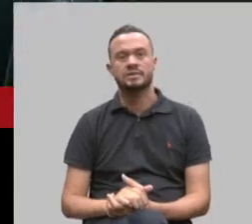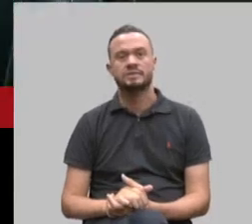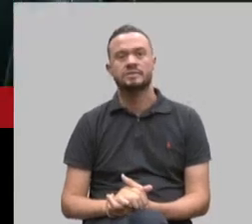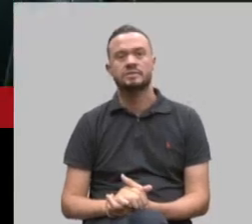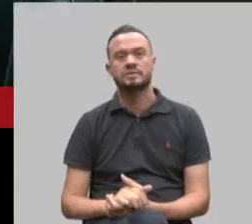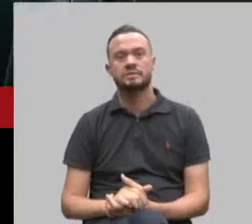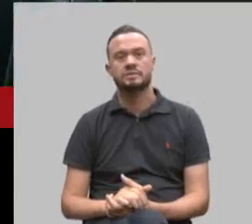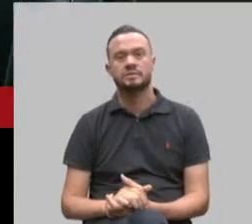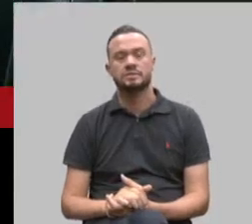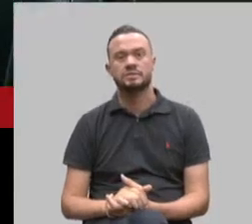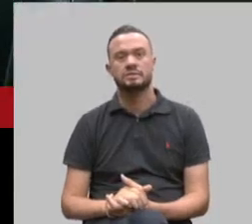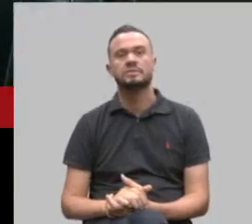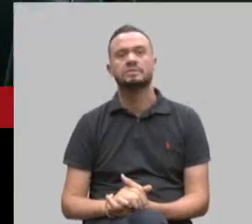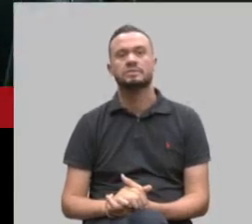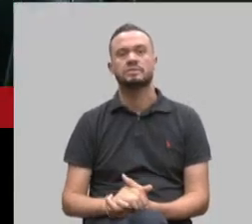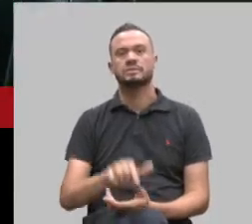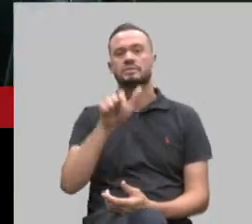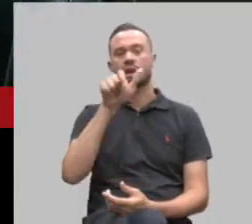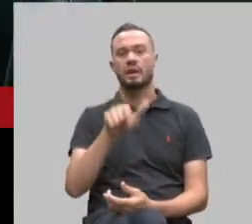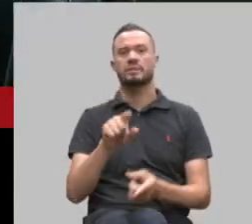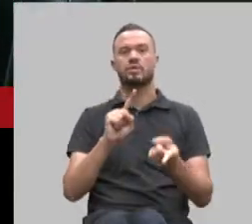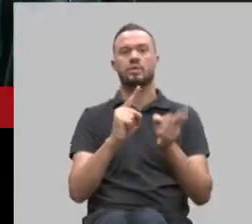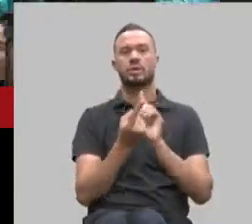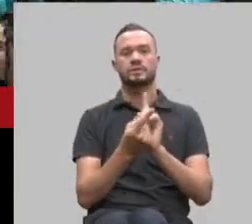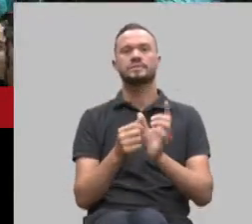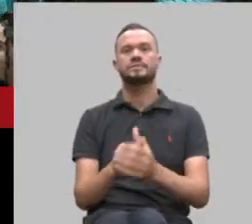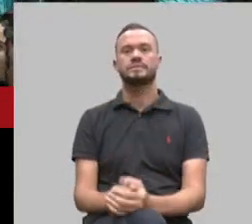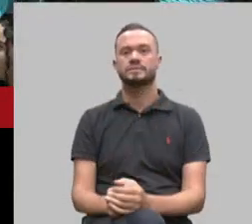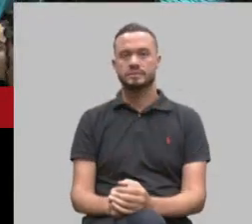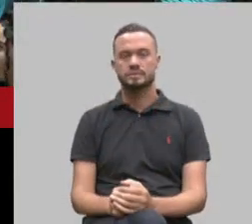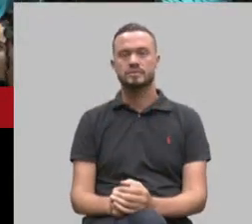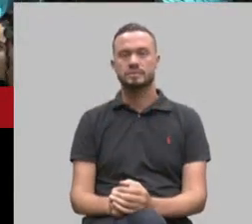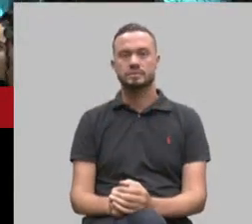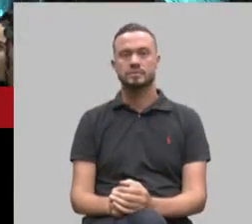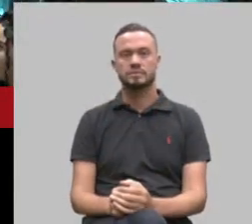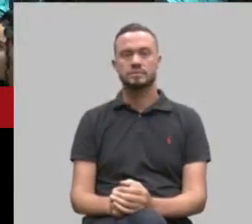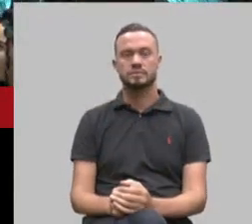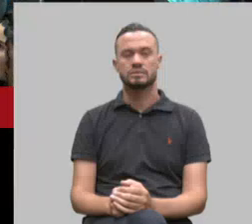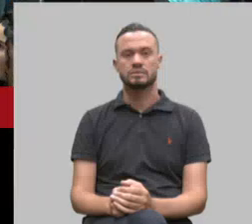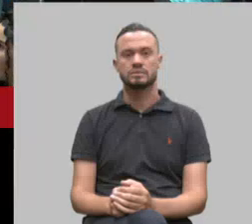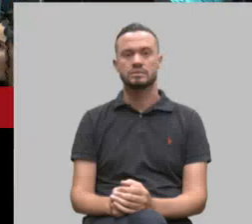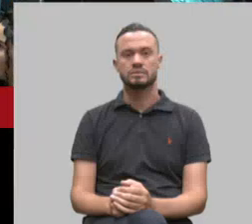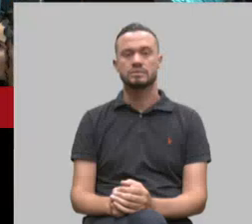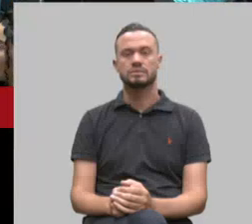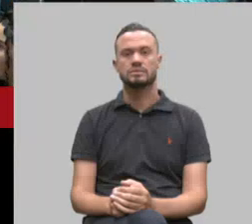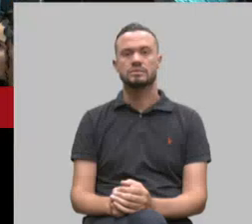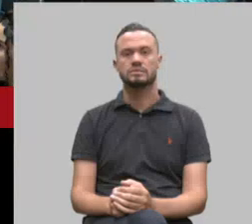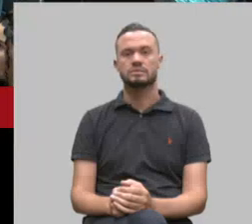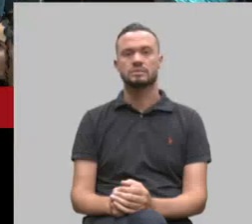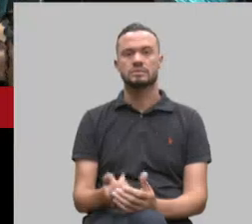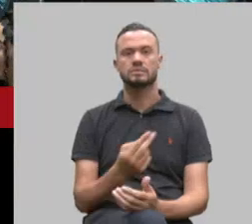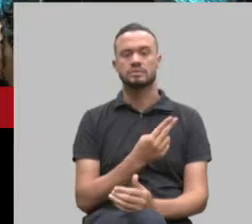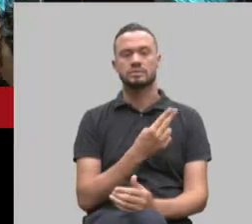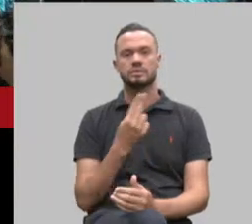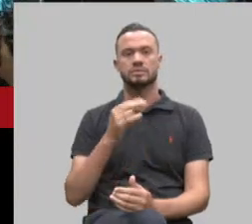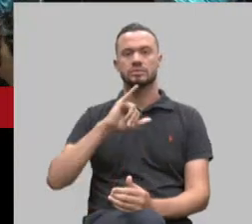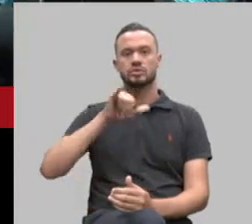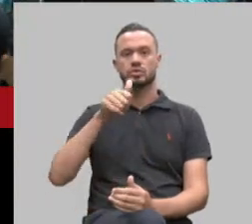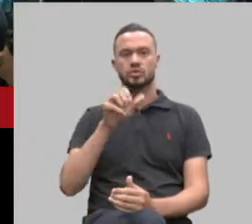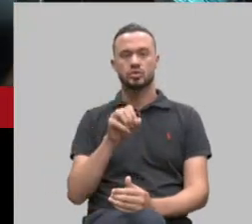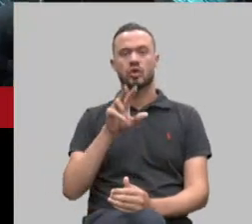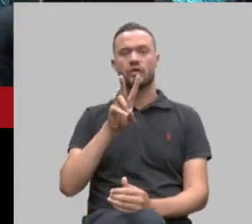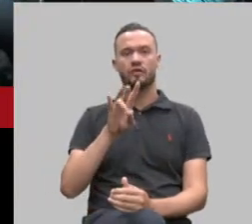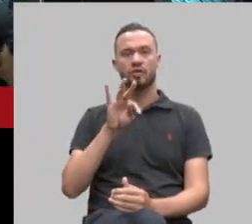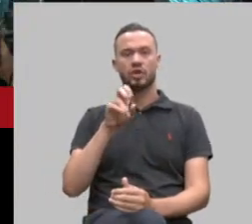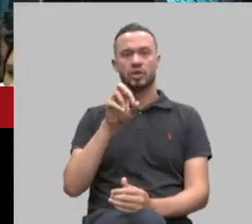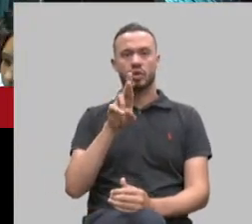contrária contrário 1 minuto e meio é eu sou João Vitor Rocha sou de Leopoldino Minas Gerais e